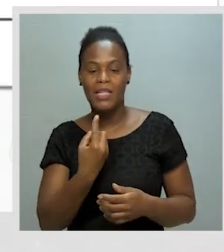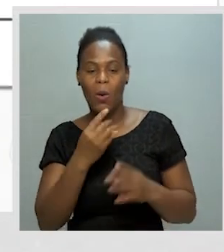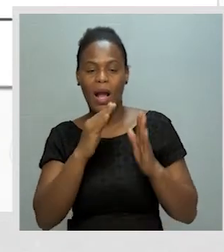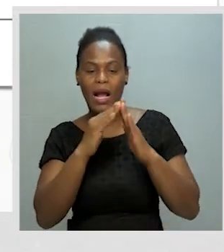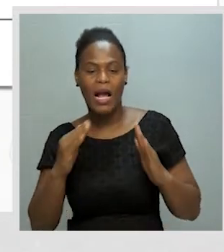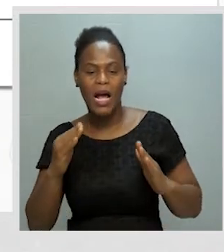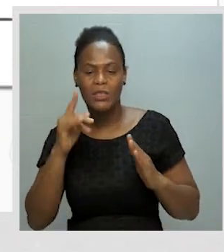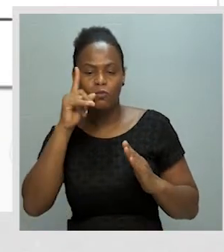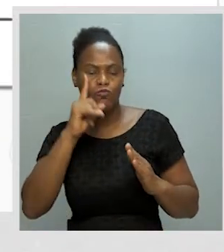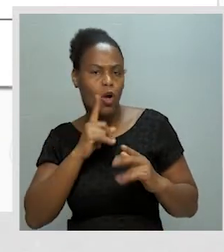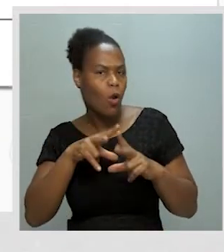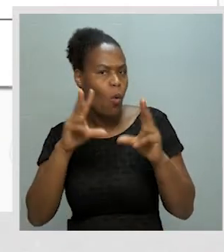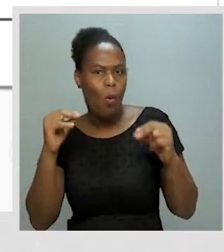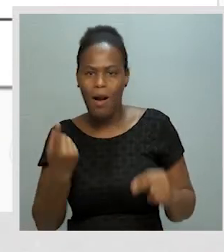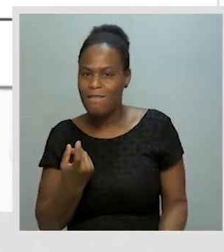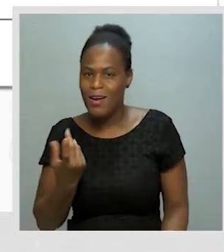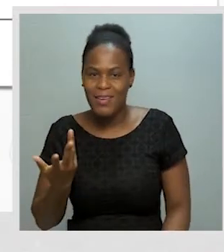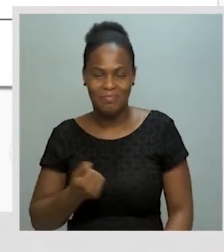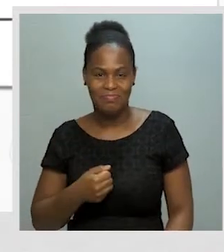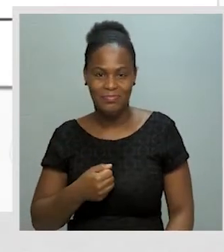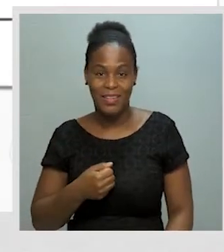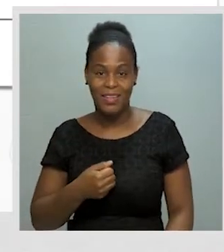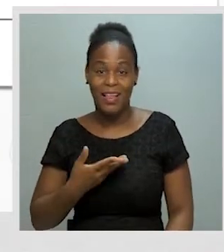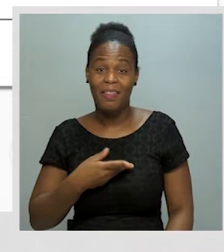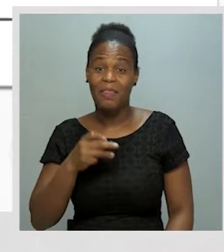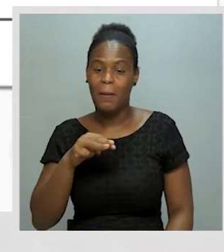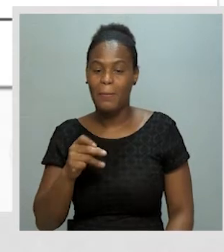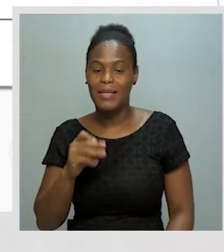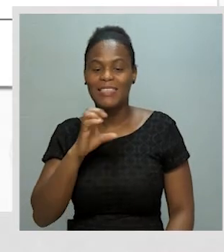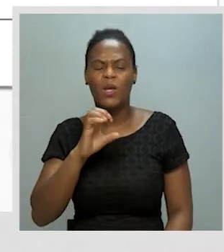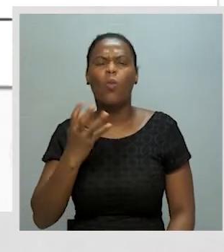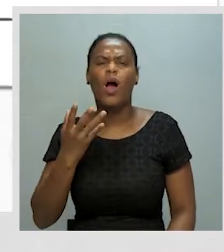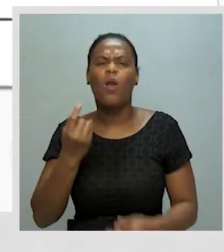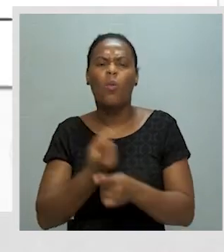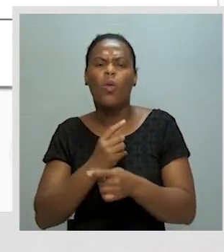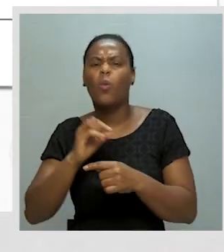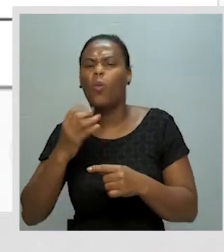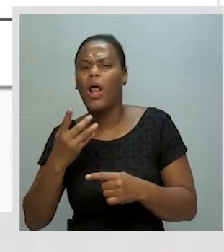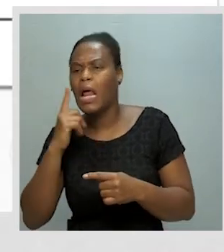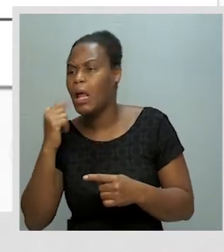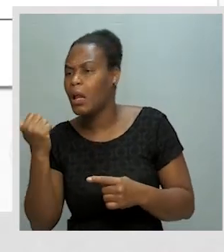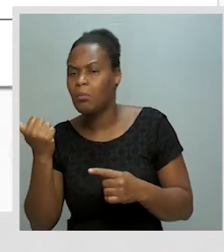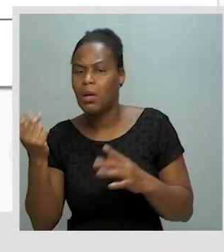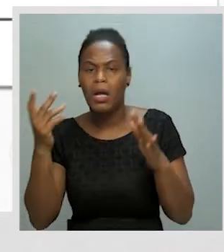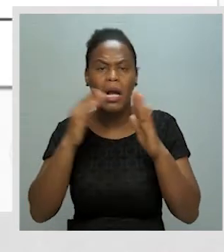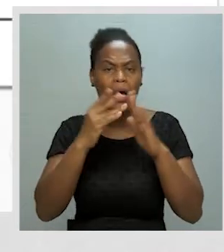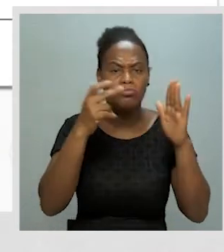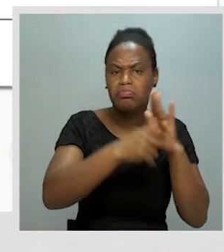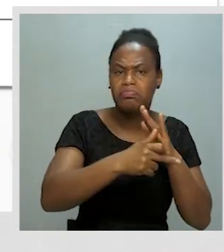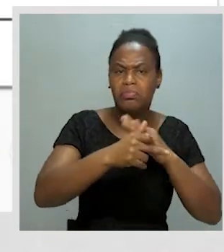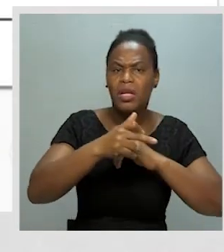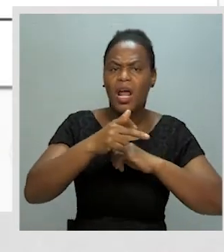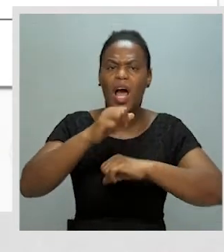em que as damas nunca faltam. C. Qual é a coisa, qual é ela, que mal chega a casa se põe logo